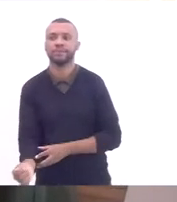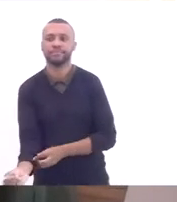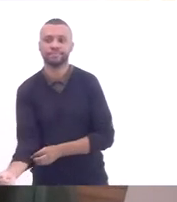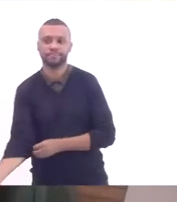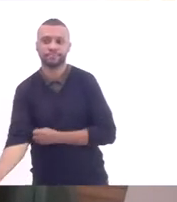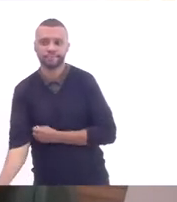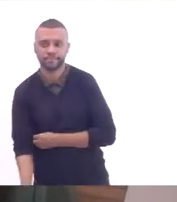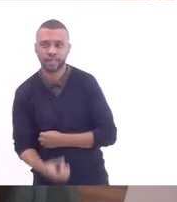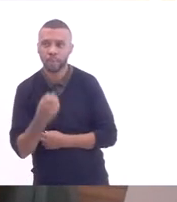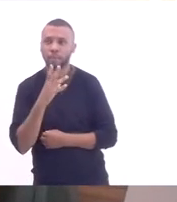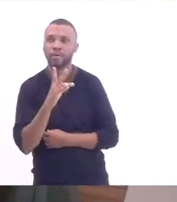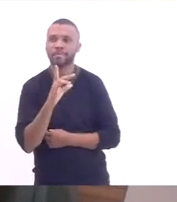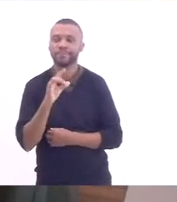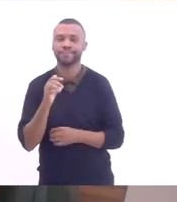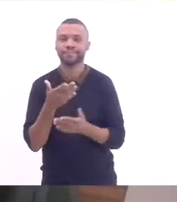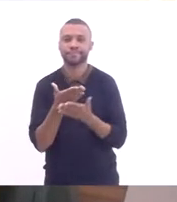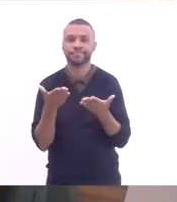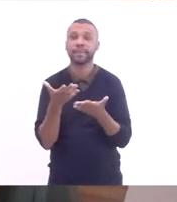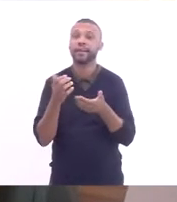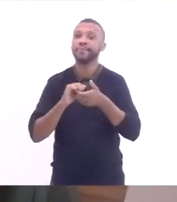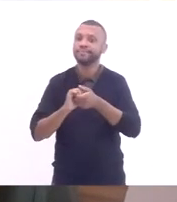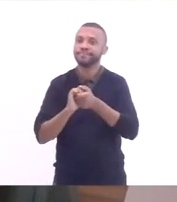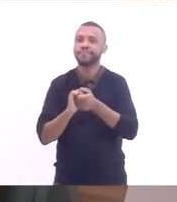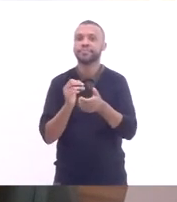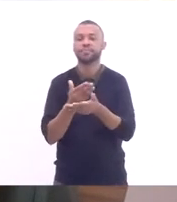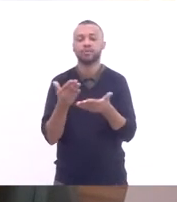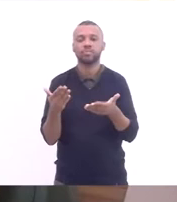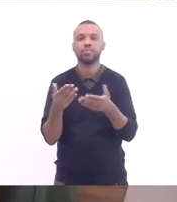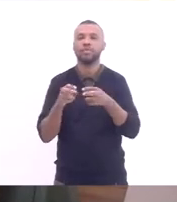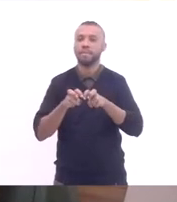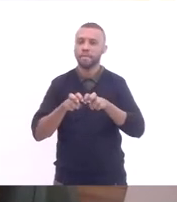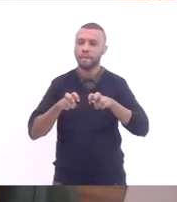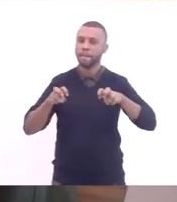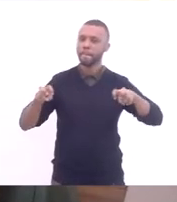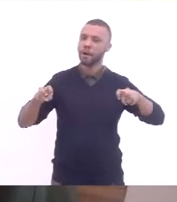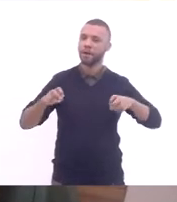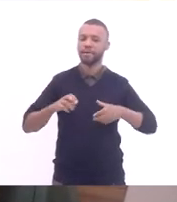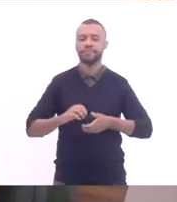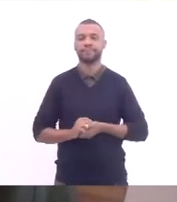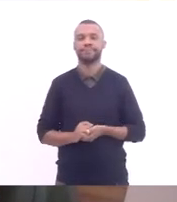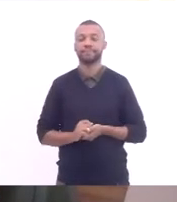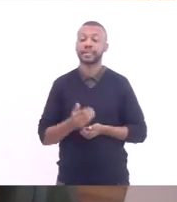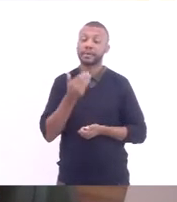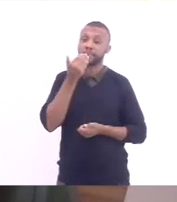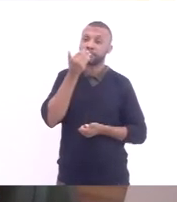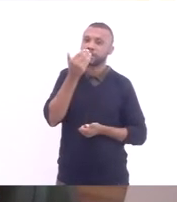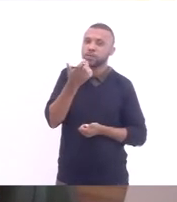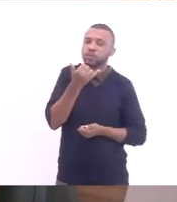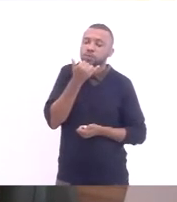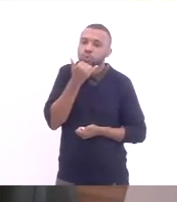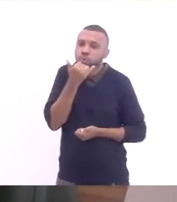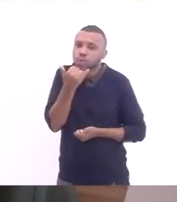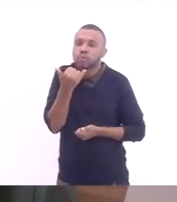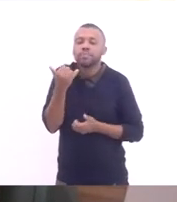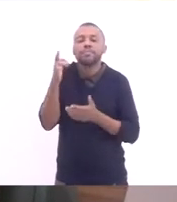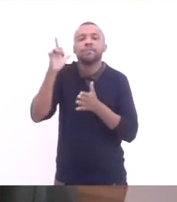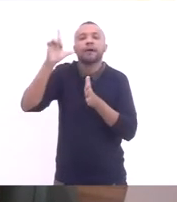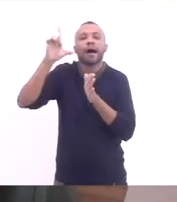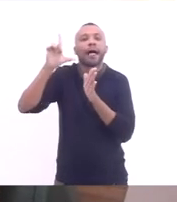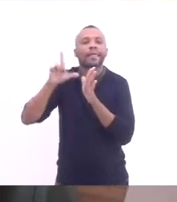Bom dia a todos. Gostaria de cumprimentar a todos da mesa e pedir desculpas pelo pequeno atraso,